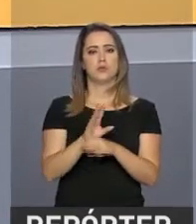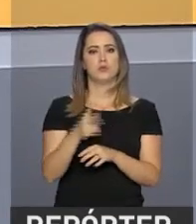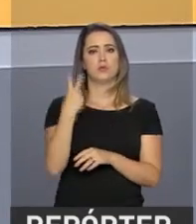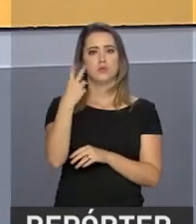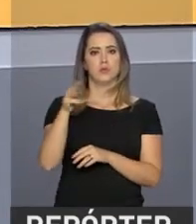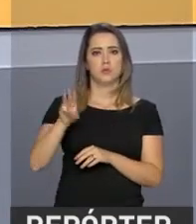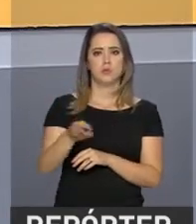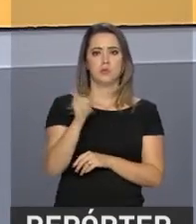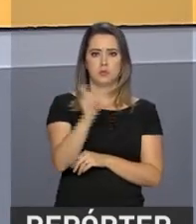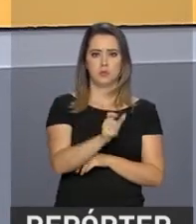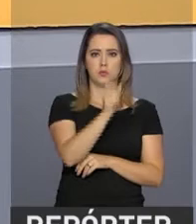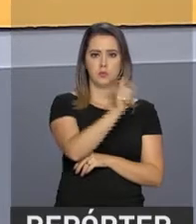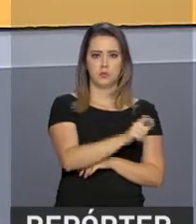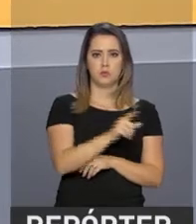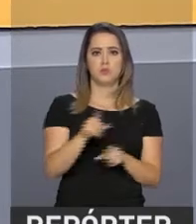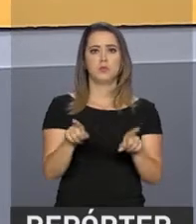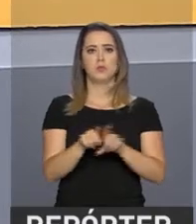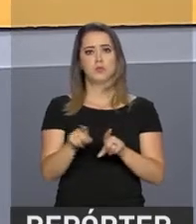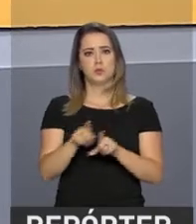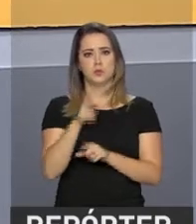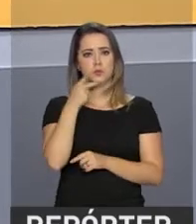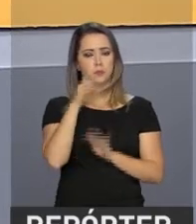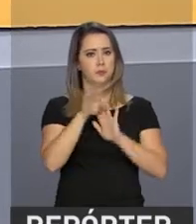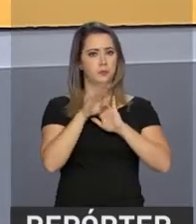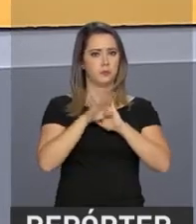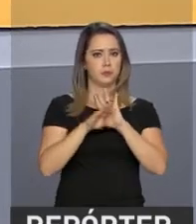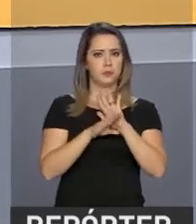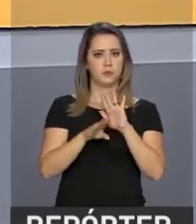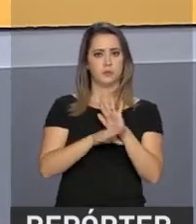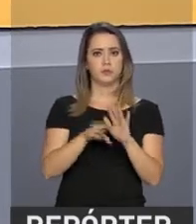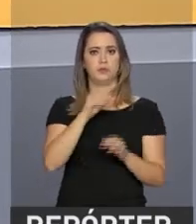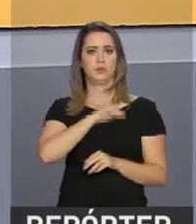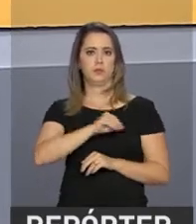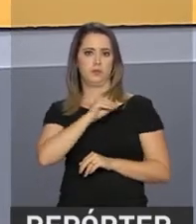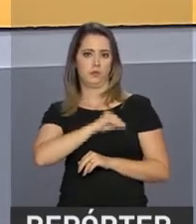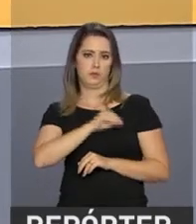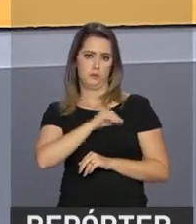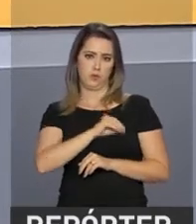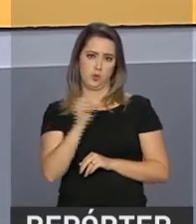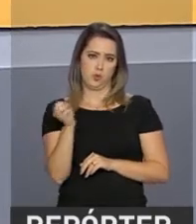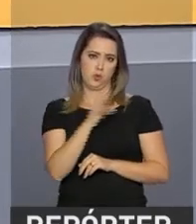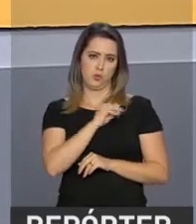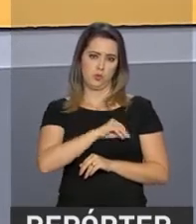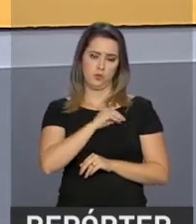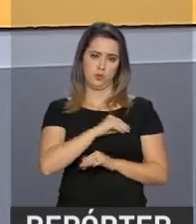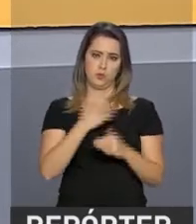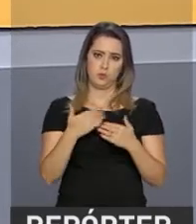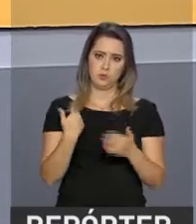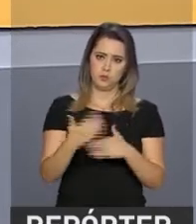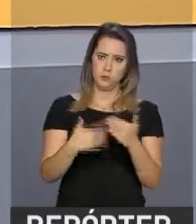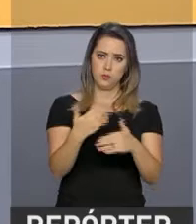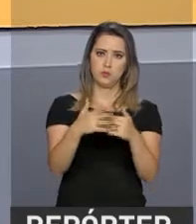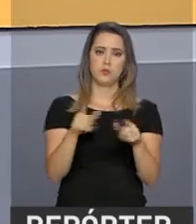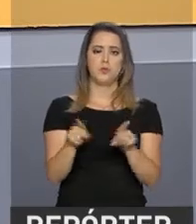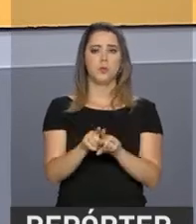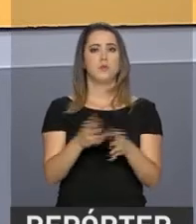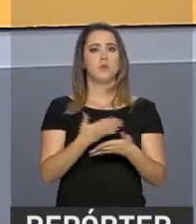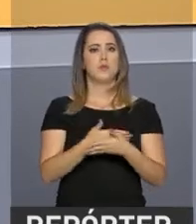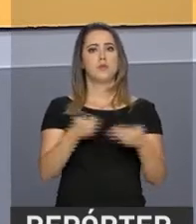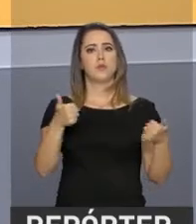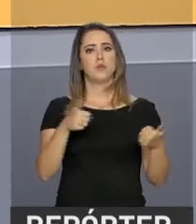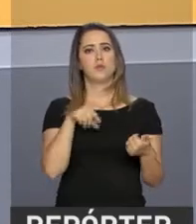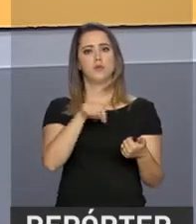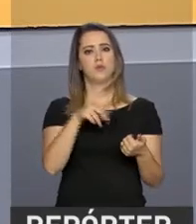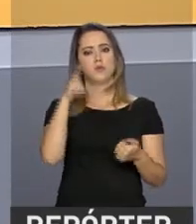beneficiará mais de 2 milhões de pessoas. O presidente também falou que o projeto do novo salário mínimo está encaminhado e será o